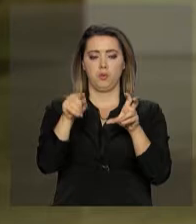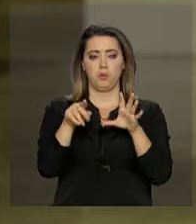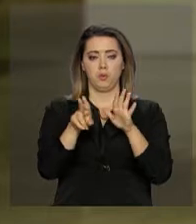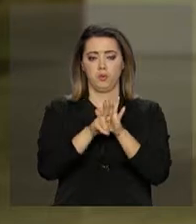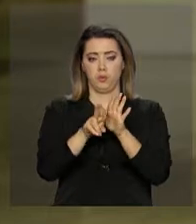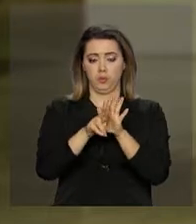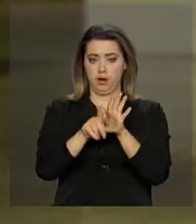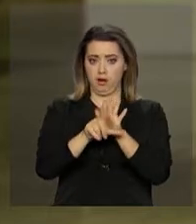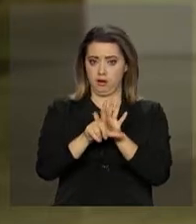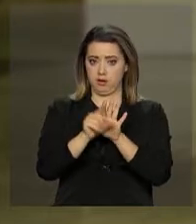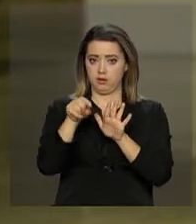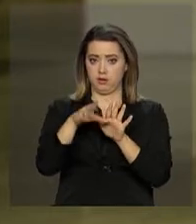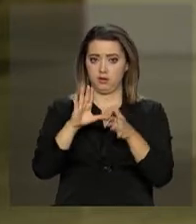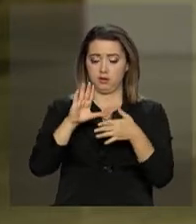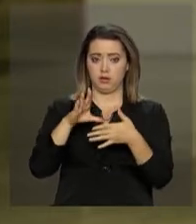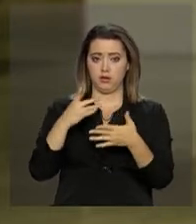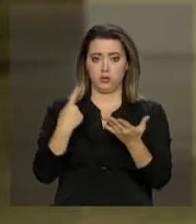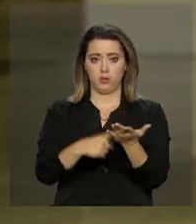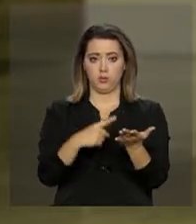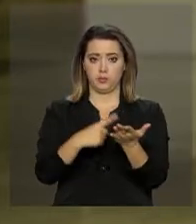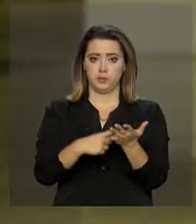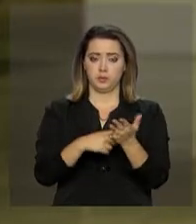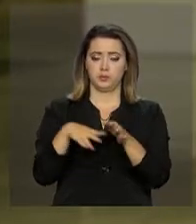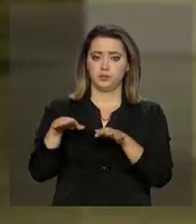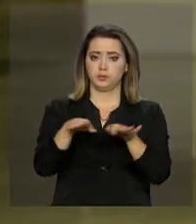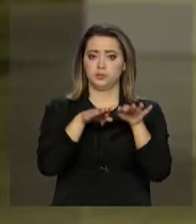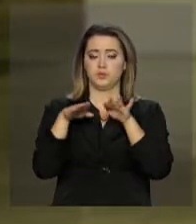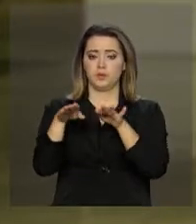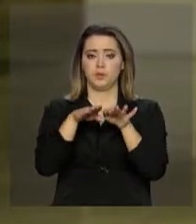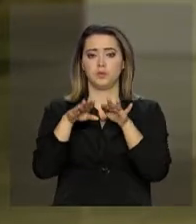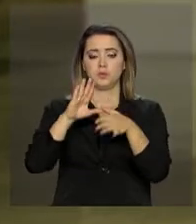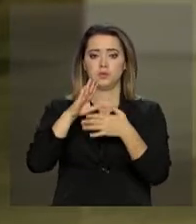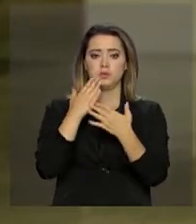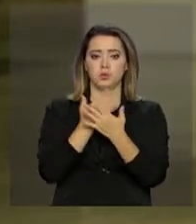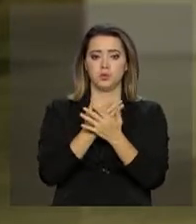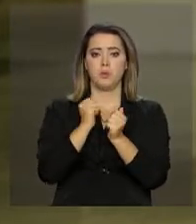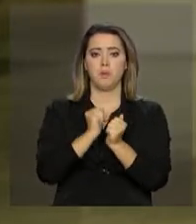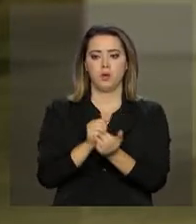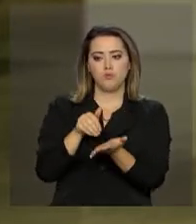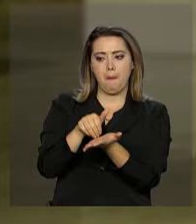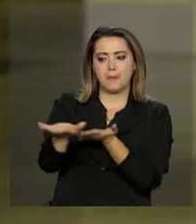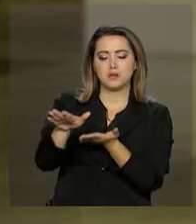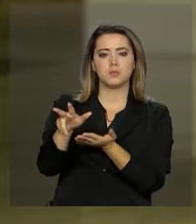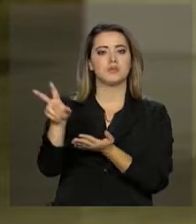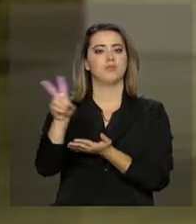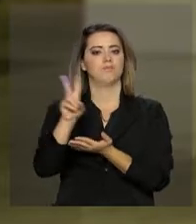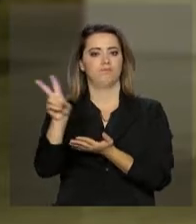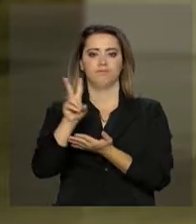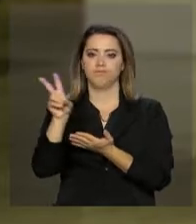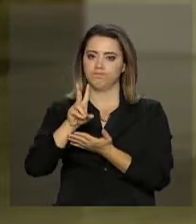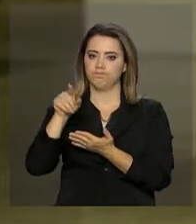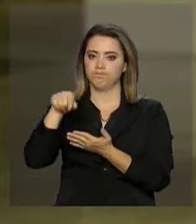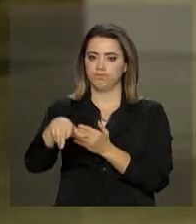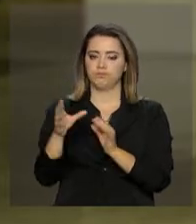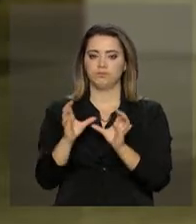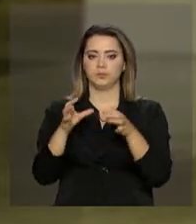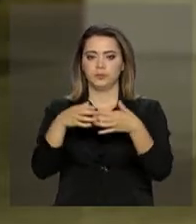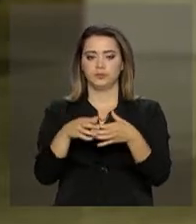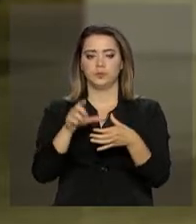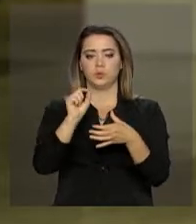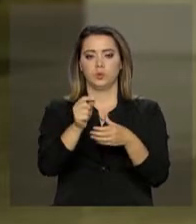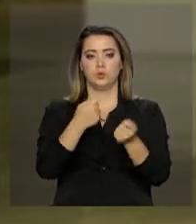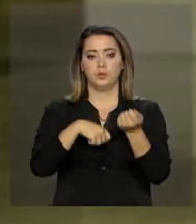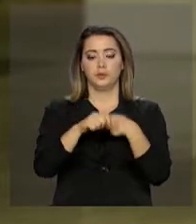do mercosul o que pode resultar na expulsão da venezuela no bloco econômico o encontro vai dar prosseguimento à reunião de chanceleres